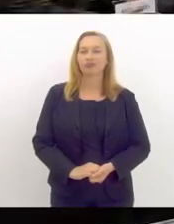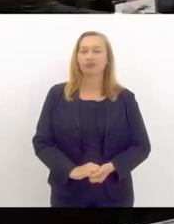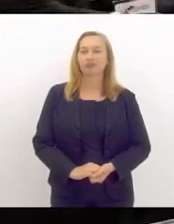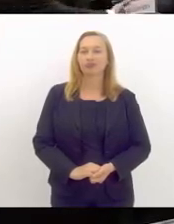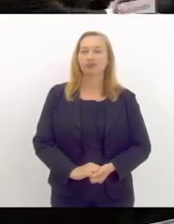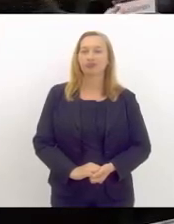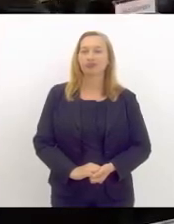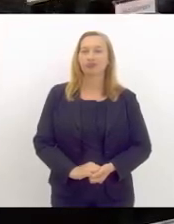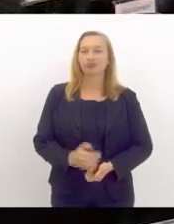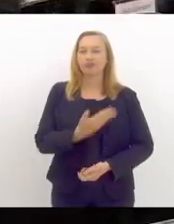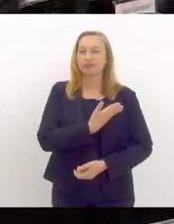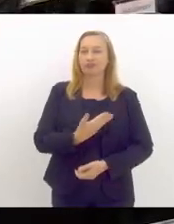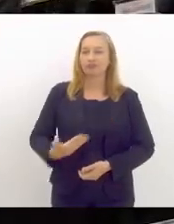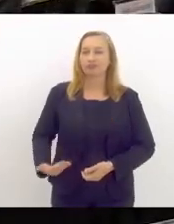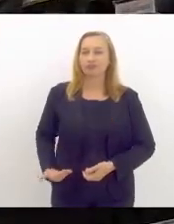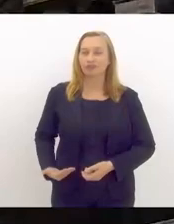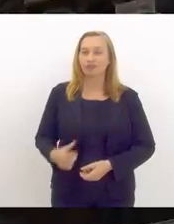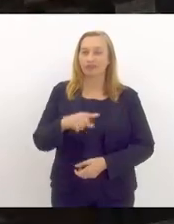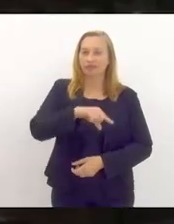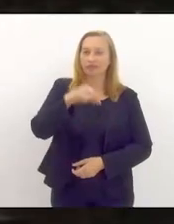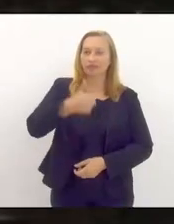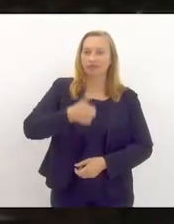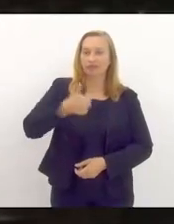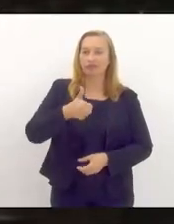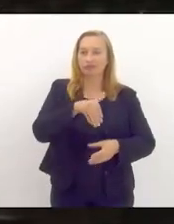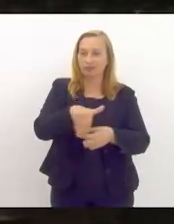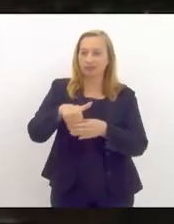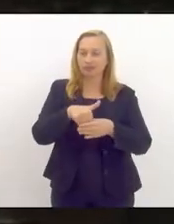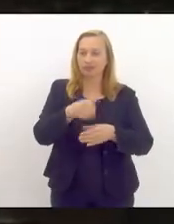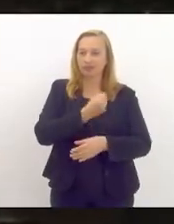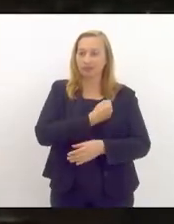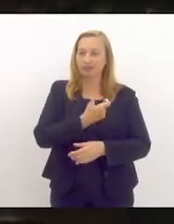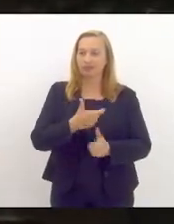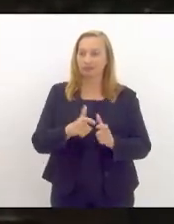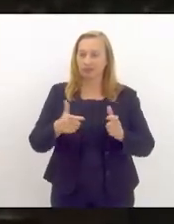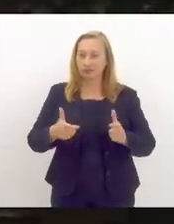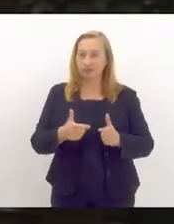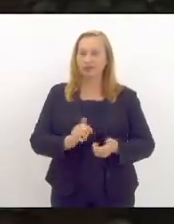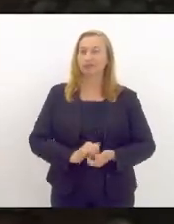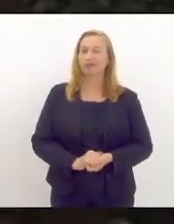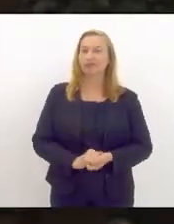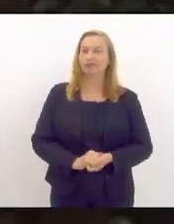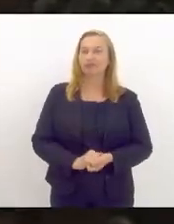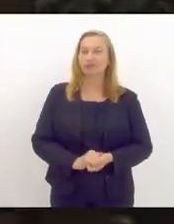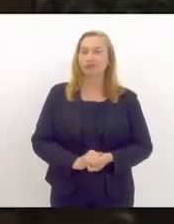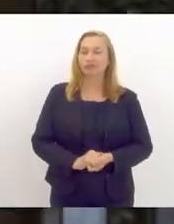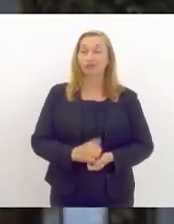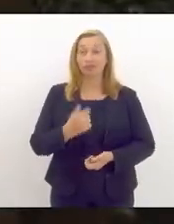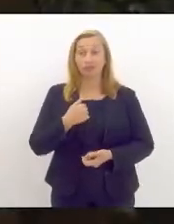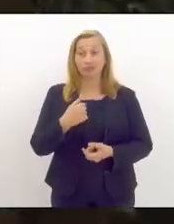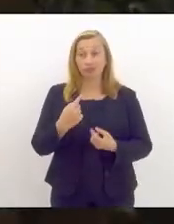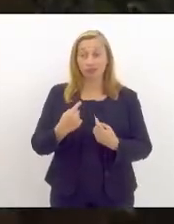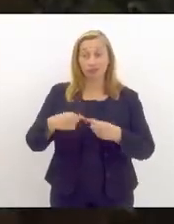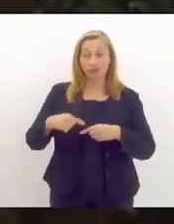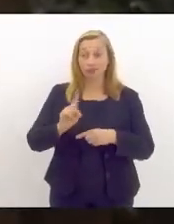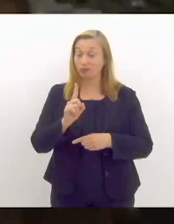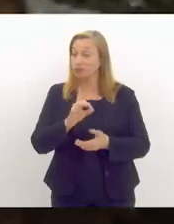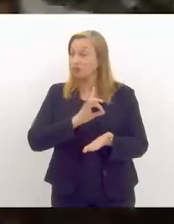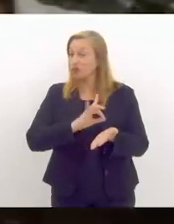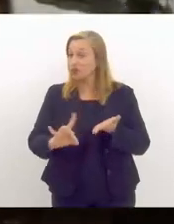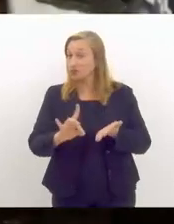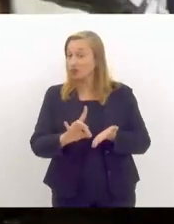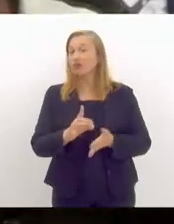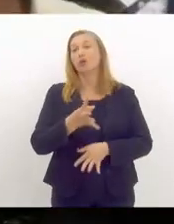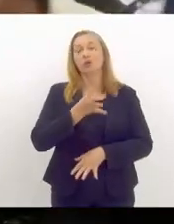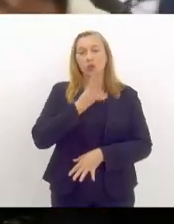Governador eleito em primeiro turno, com uma grande votação, e eu sou daqueles adversário, nunca inimigo, e sou daqueles que